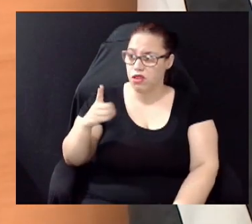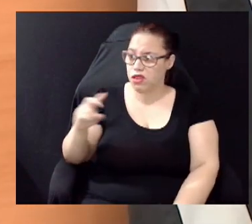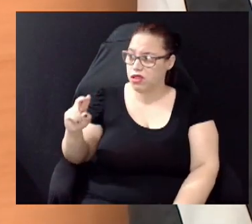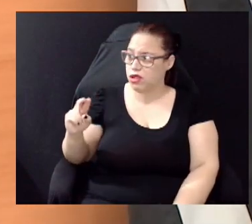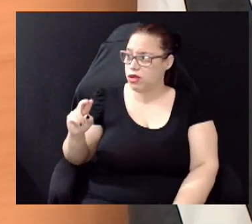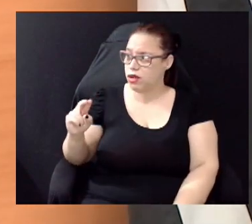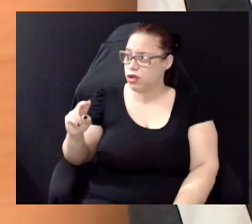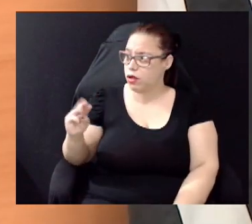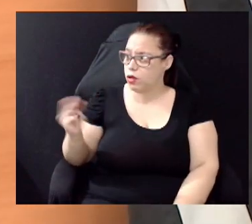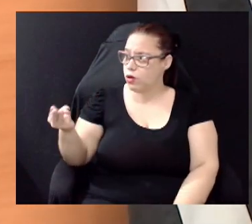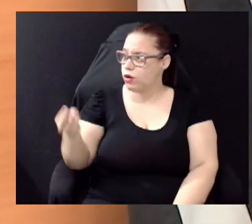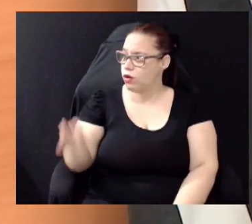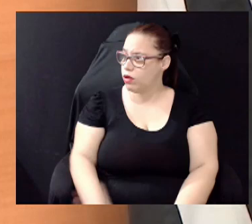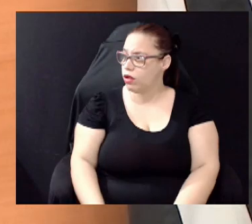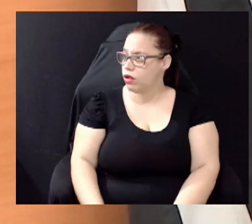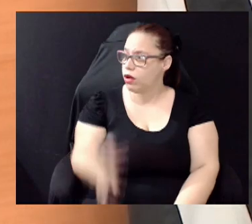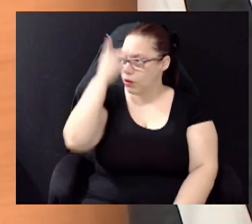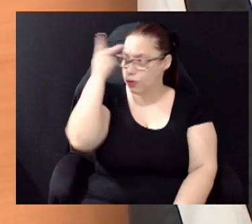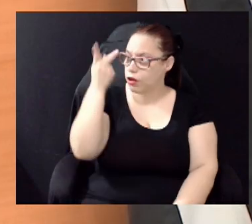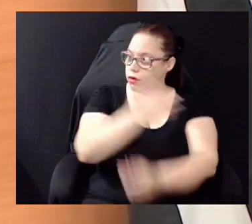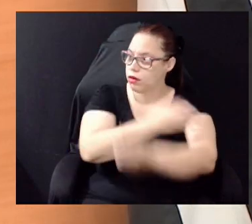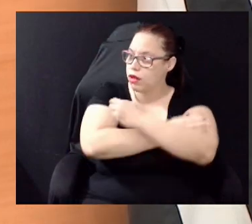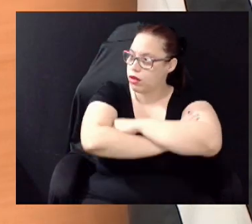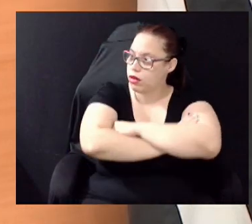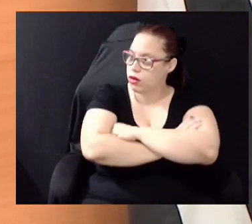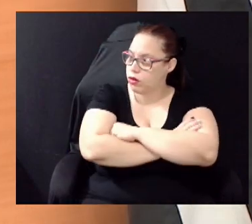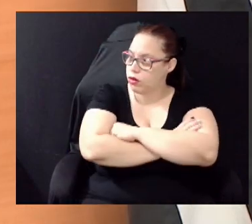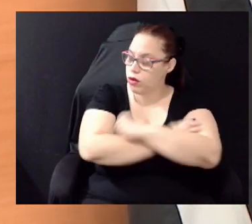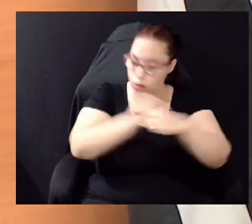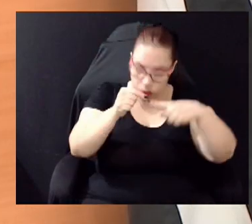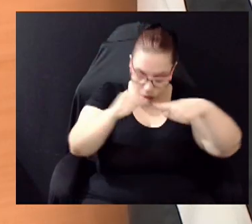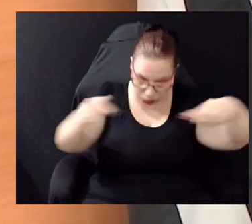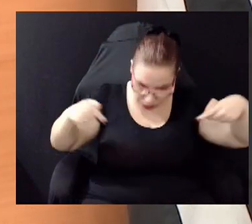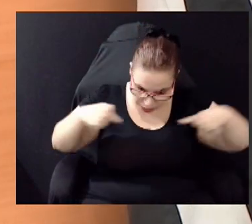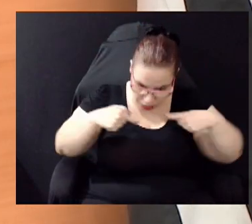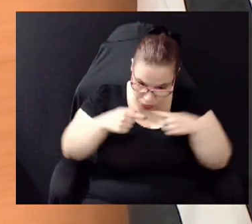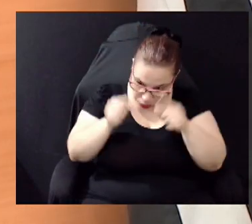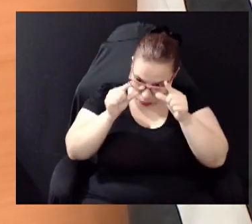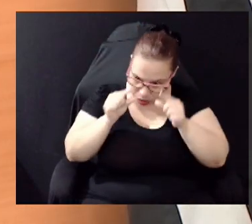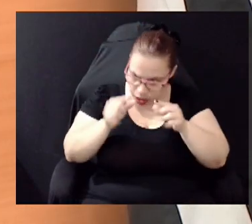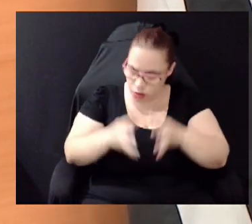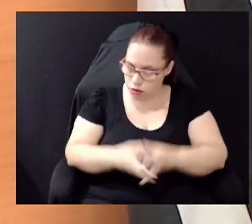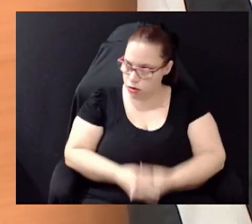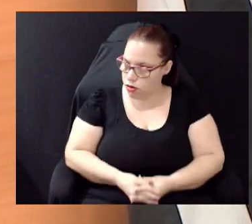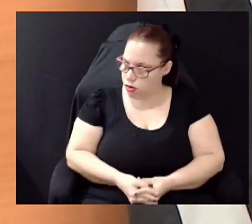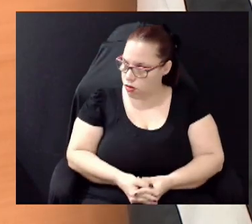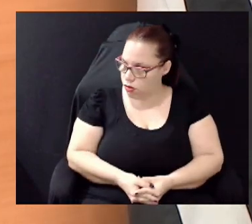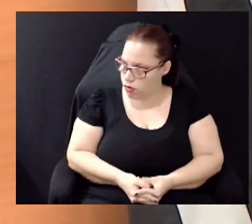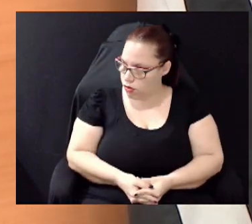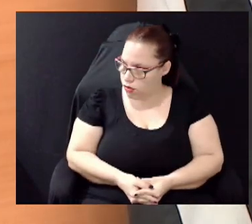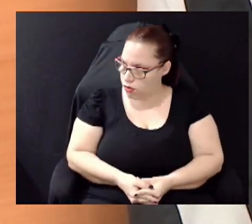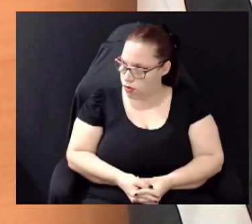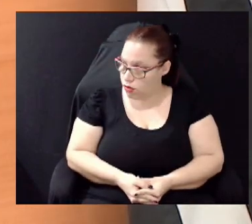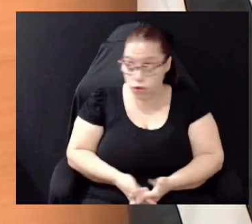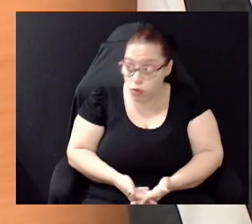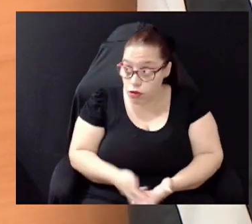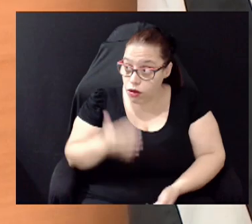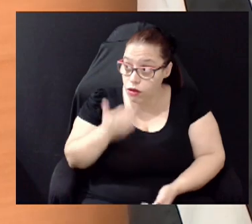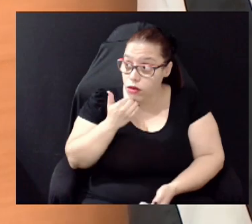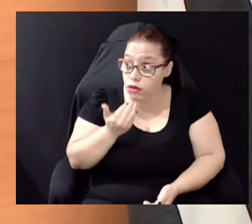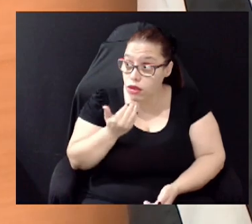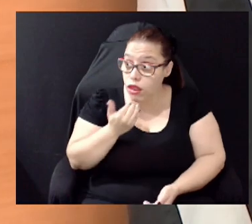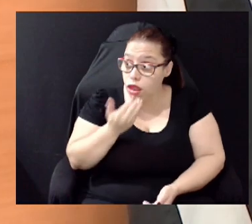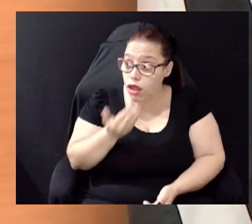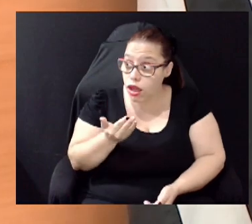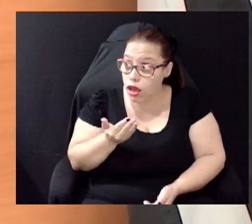daí 700 ou 800 mil são mulheres. Tem espaço para acolher? Não. Vai ter espaço para